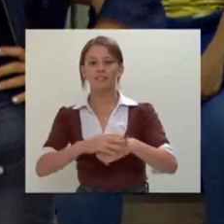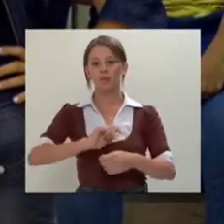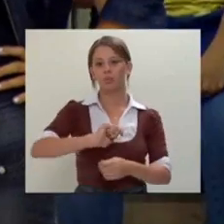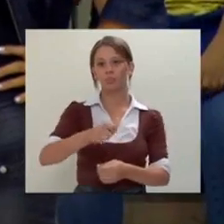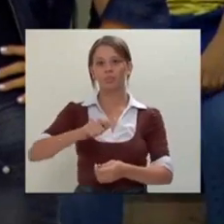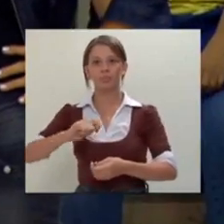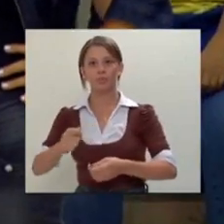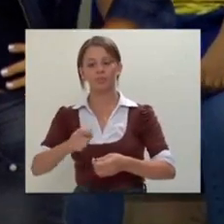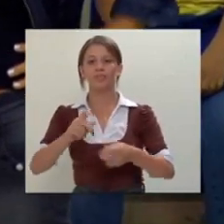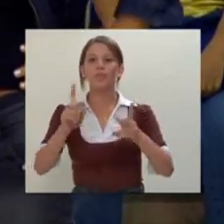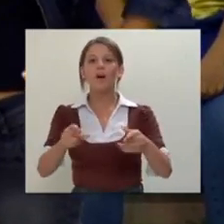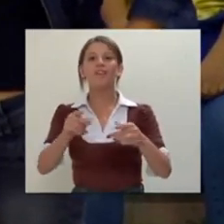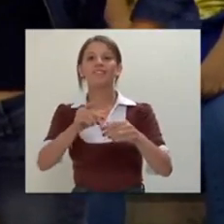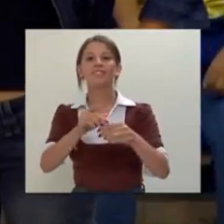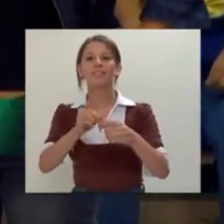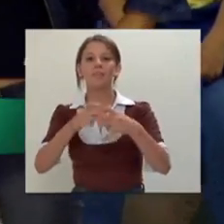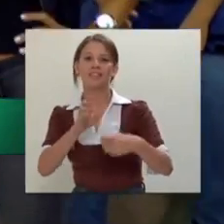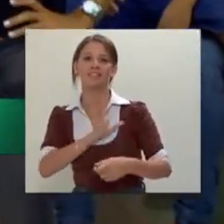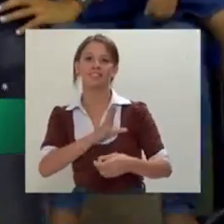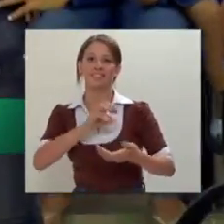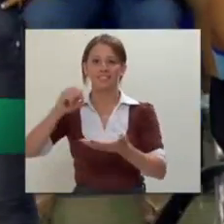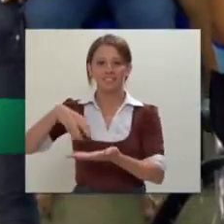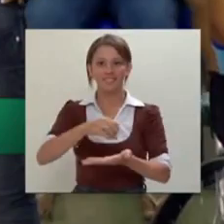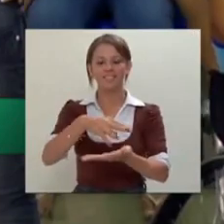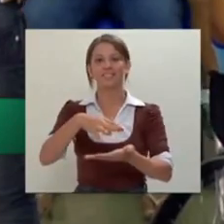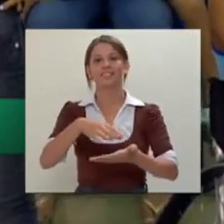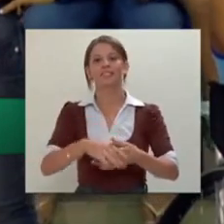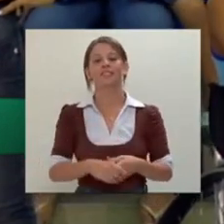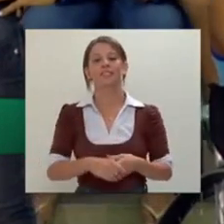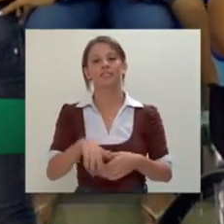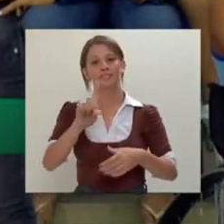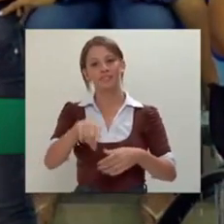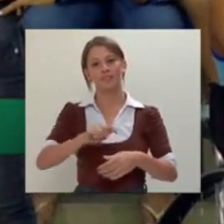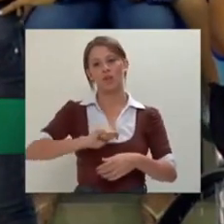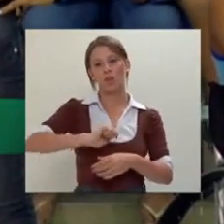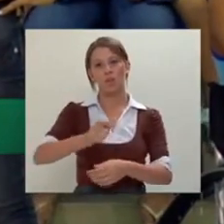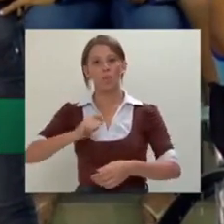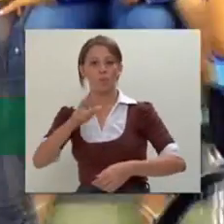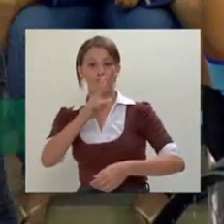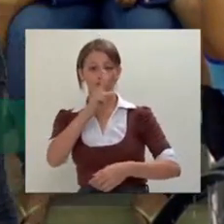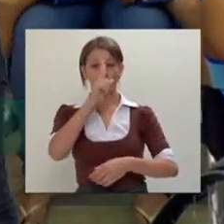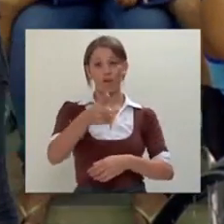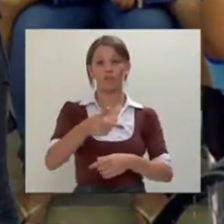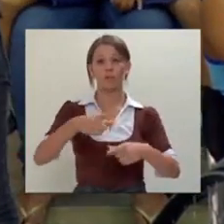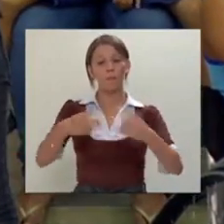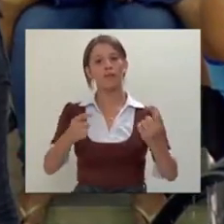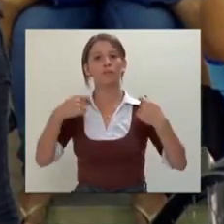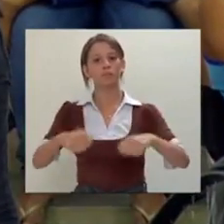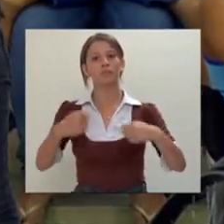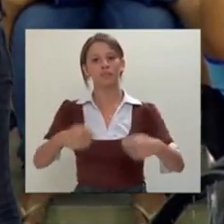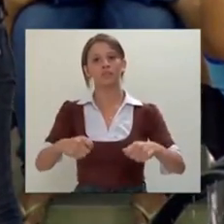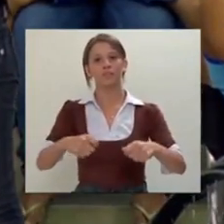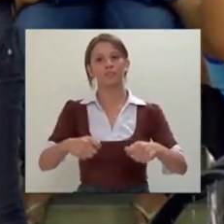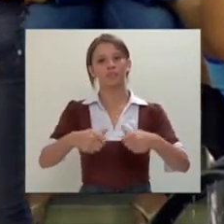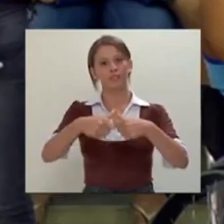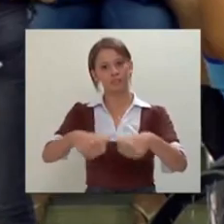É, nada, zero. Botaram no gol pensando que era para ser pênalti ou alguma coisa assim. De sexta não entendem nada. Pelo menos no grito, acho que eles estão